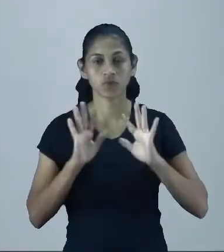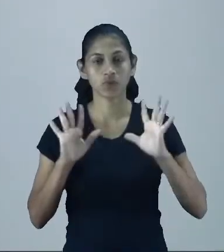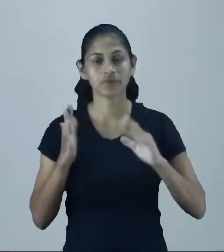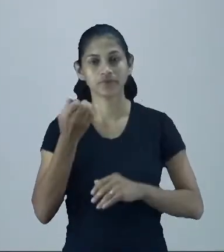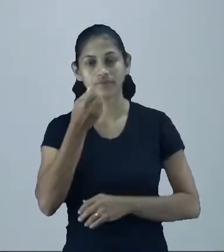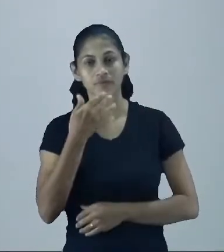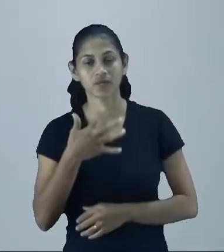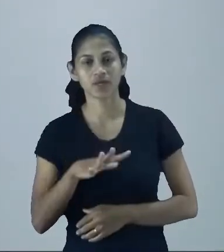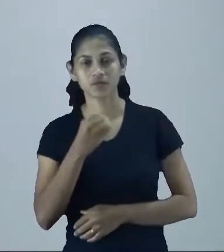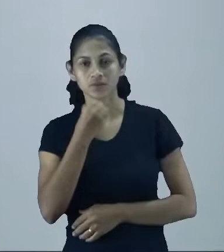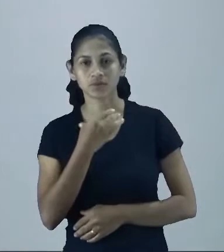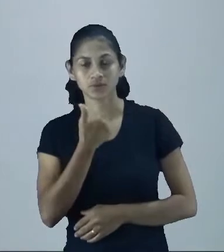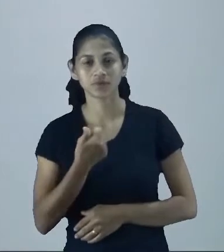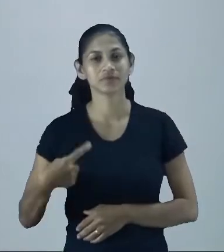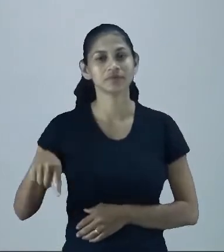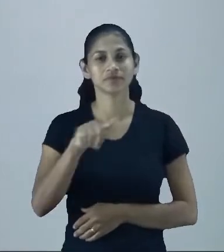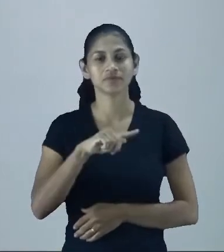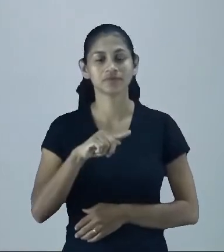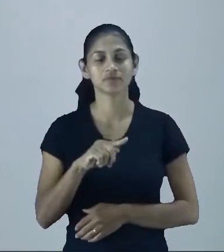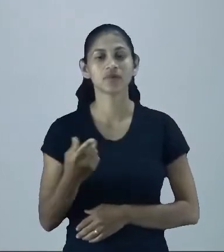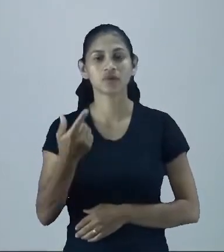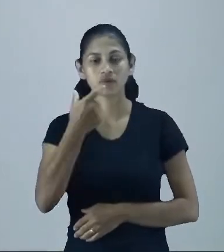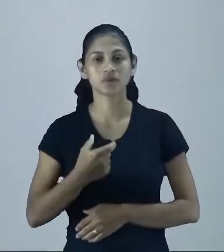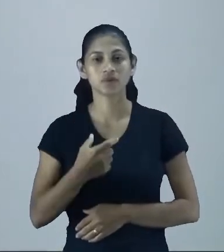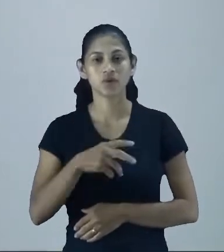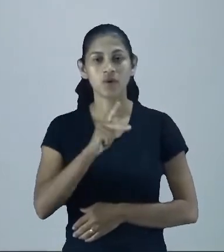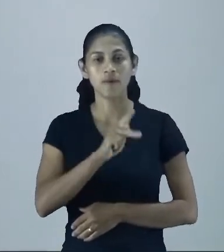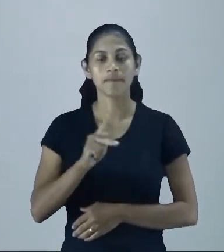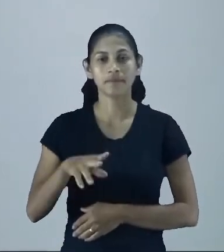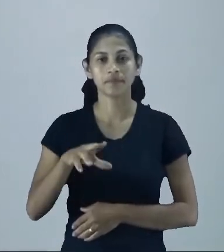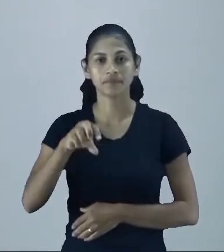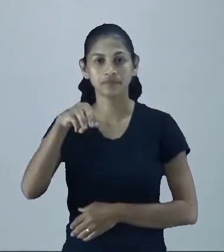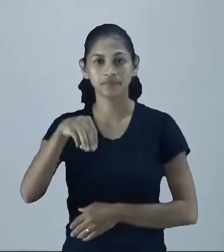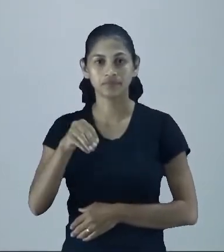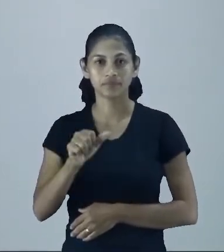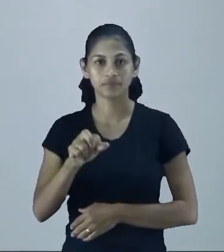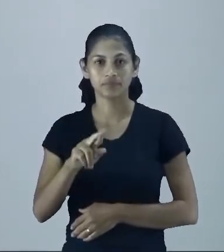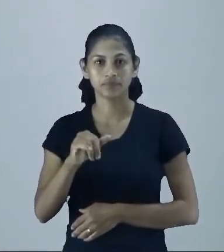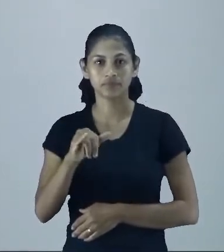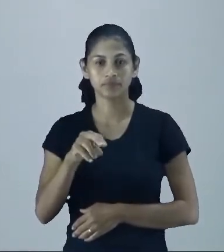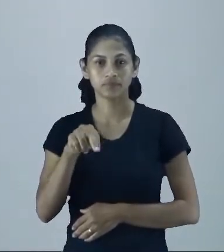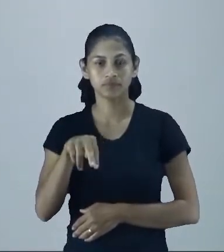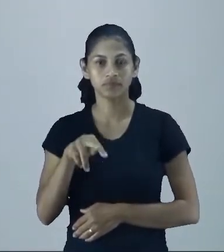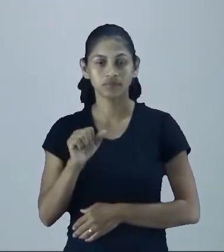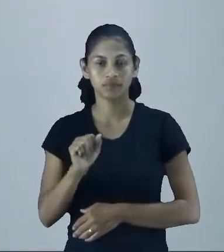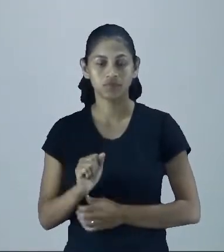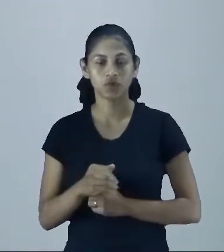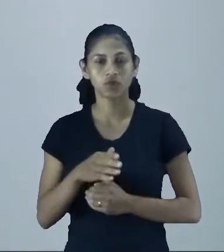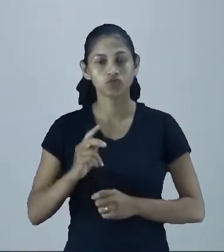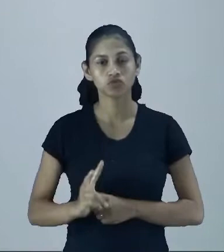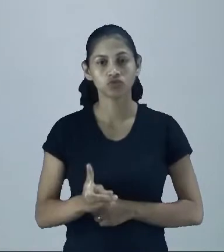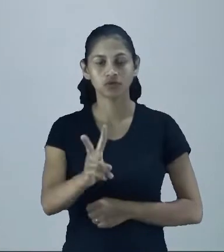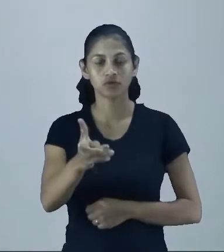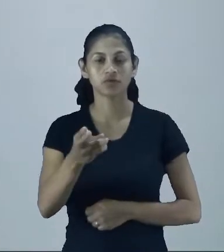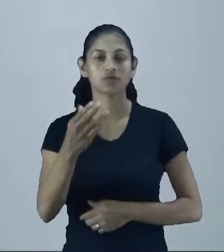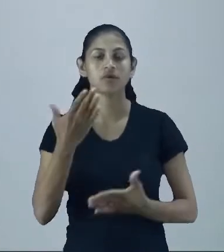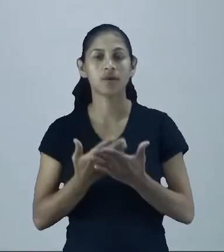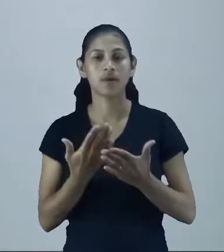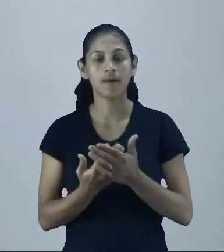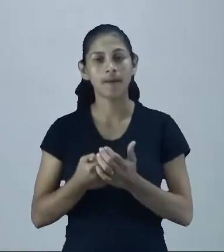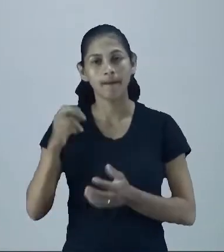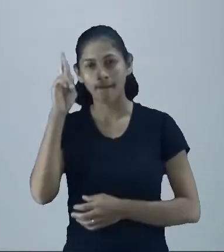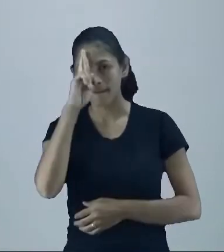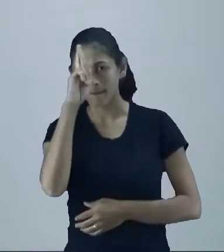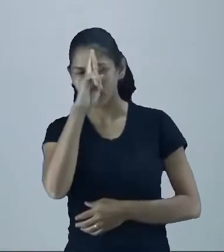Olá, crianças, tudo bem com vocês? Eu sou a professora Marina e hoje nós vamos dar continuidade à nossa aula de História, que